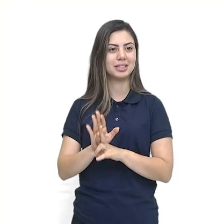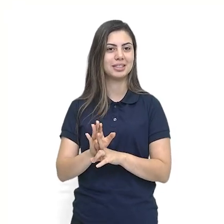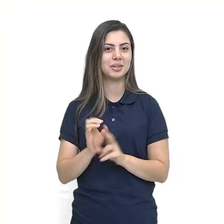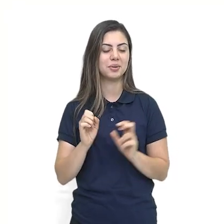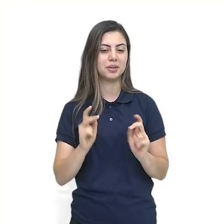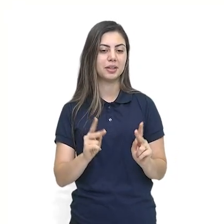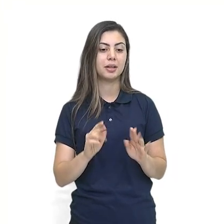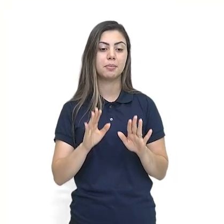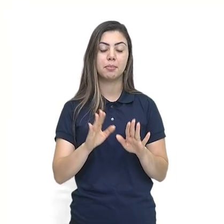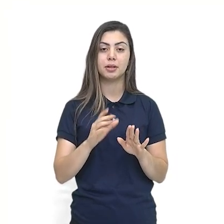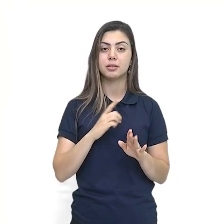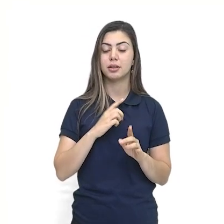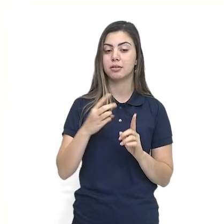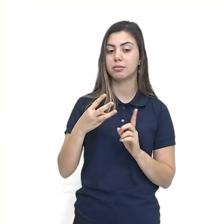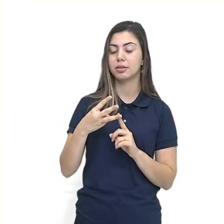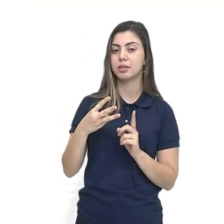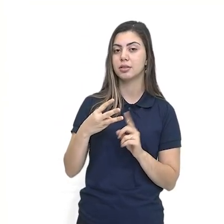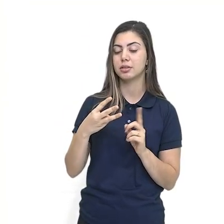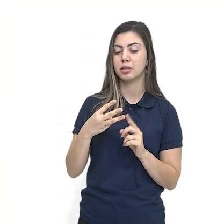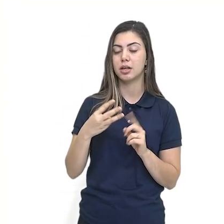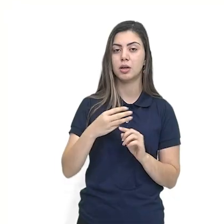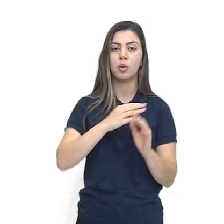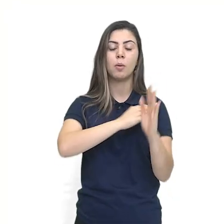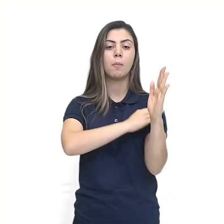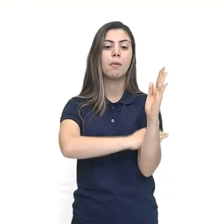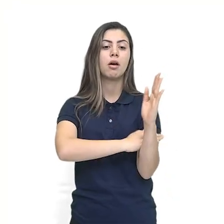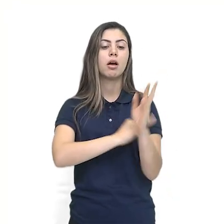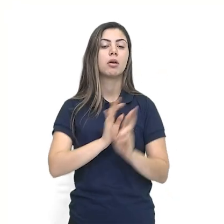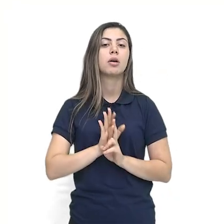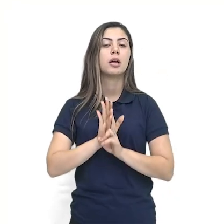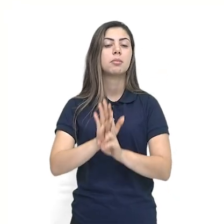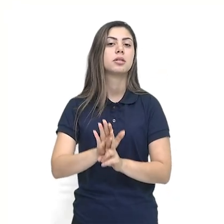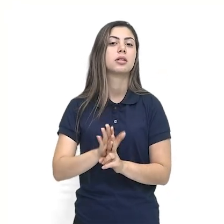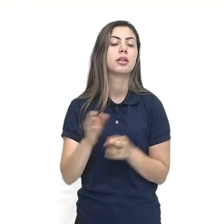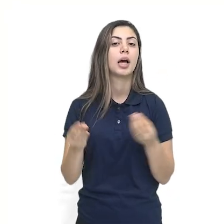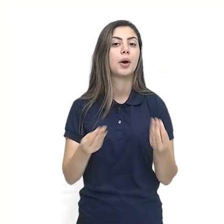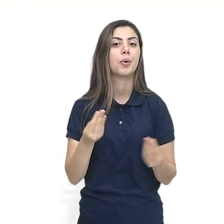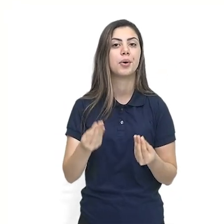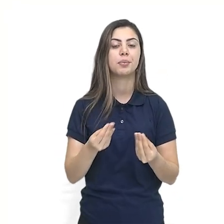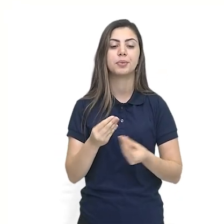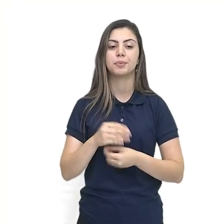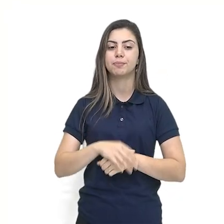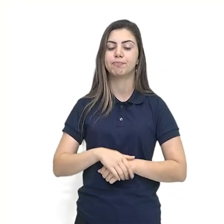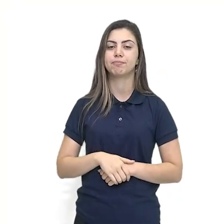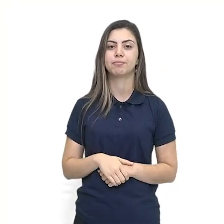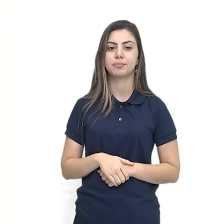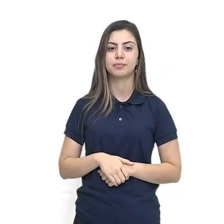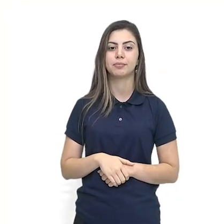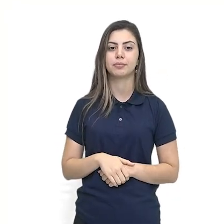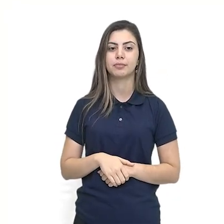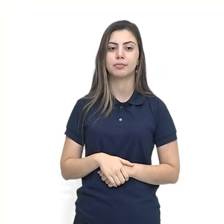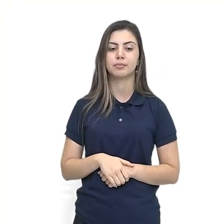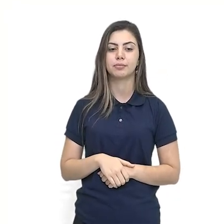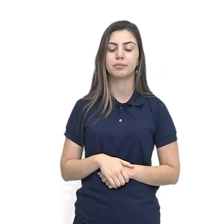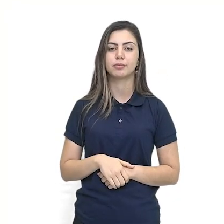O plano, como é que eu represento o plano? O plano, né, eu